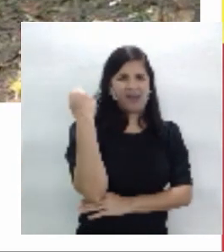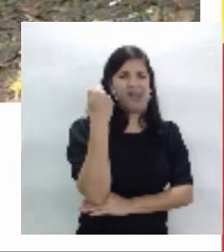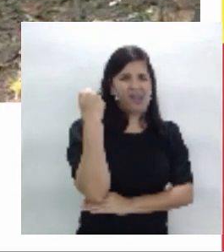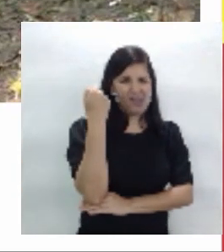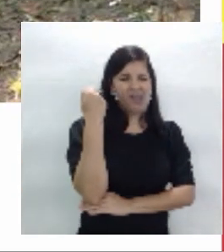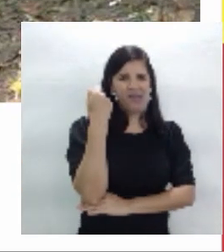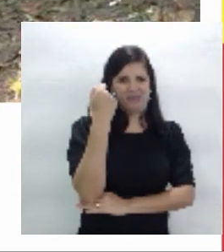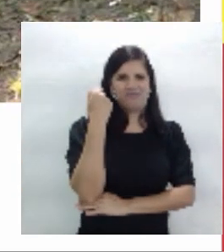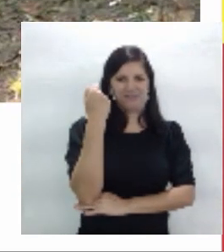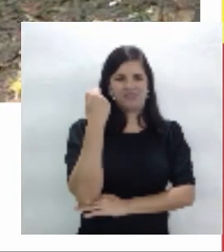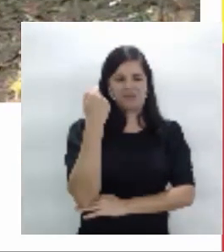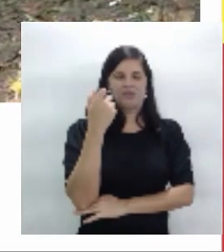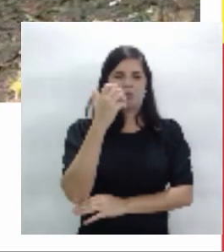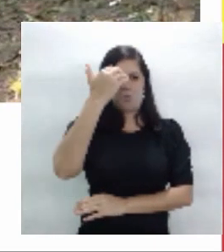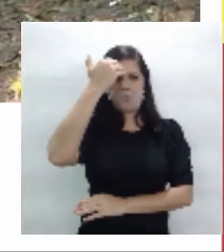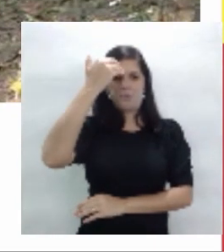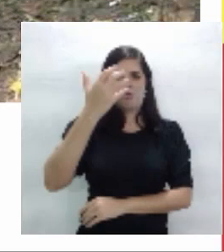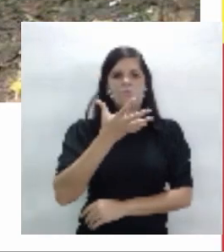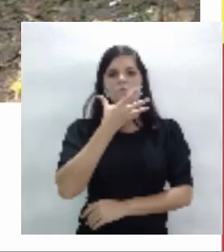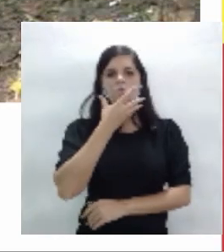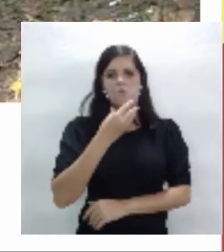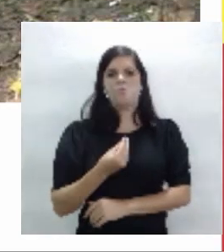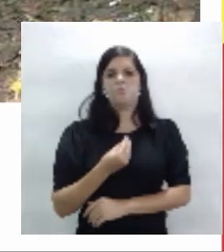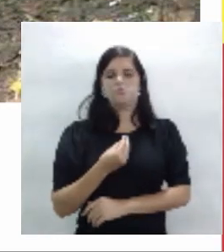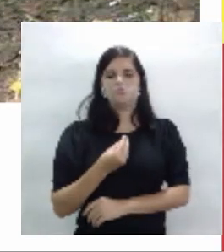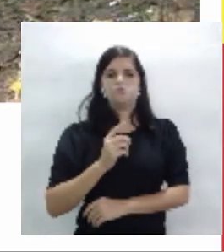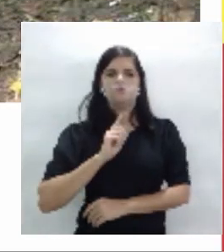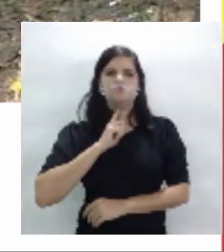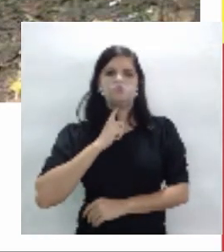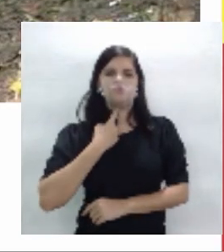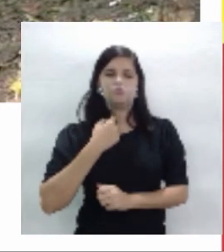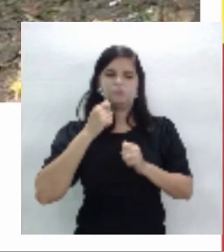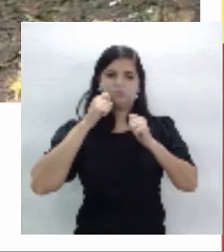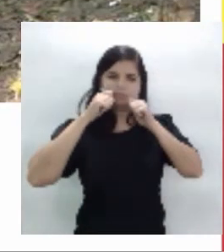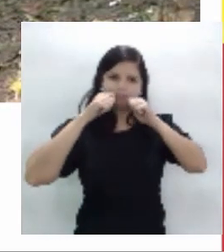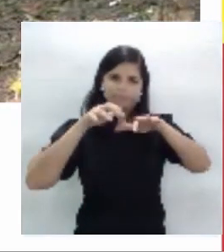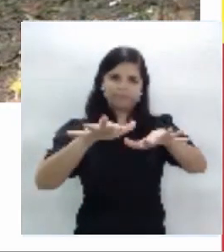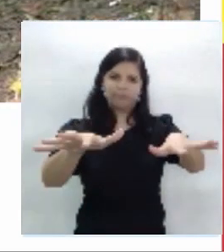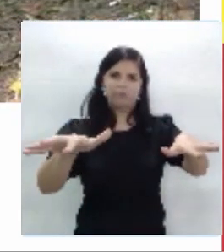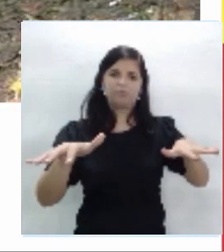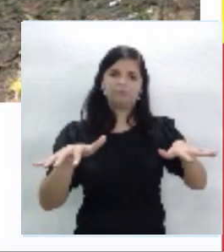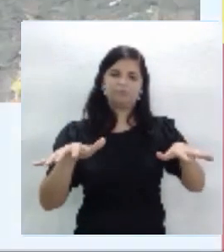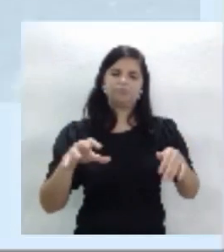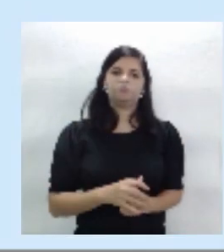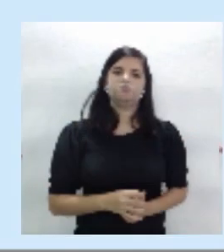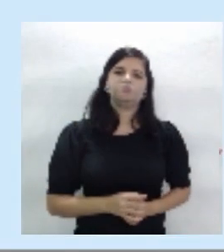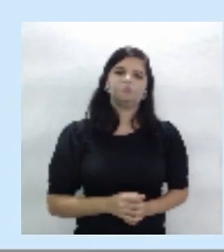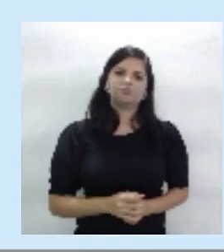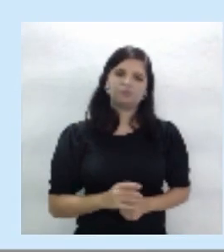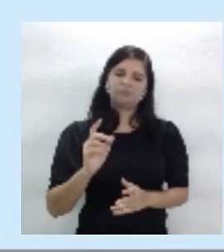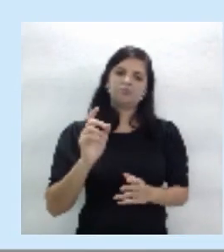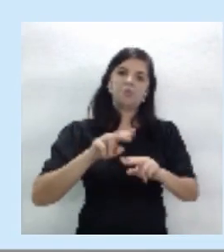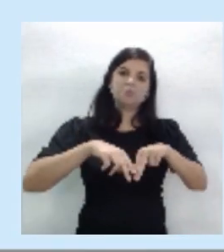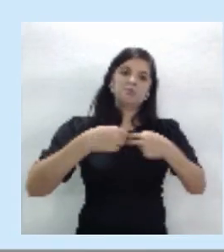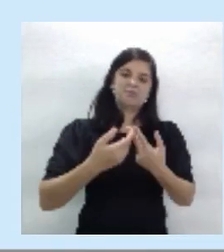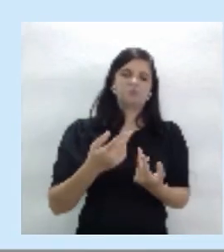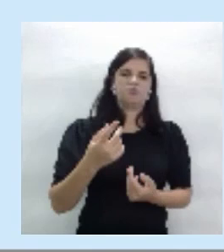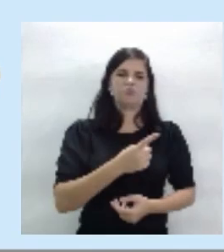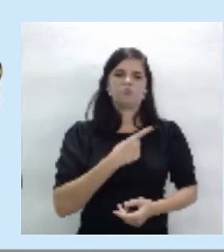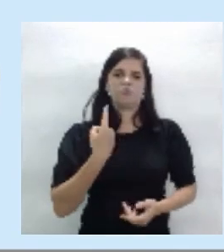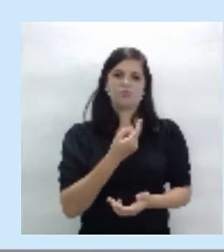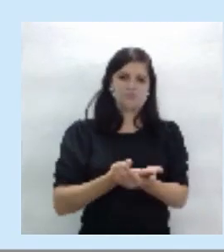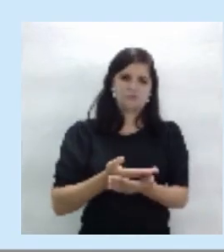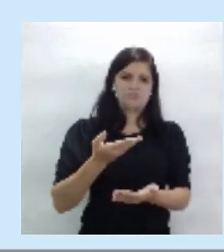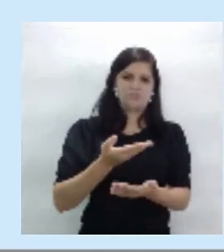nas ações do homem nessa questão de poluição. Olha para mim, gente. Então, a gente está entendendo aí, né, que